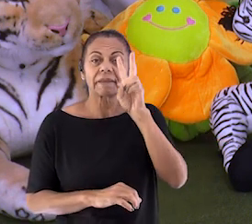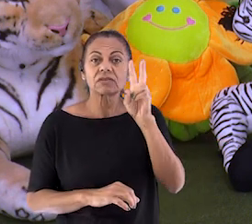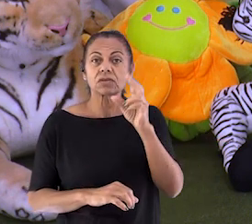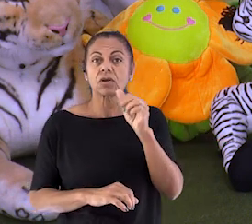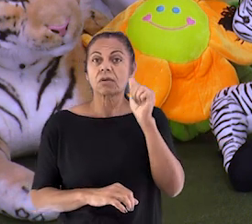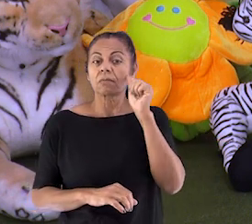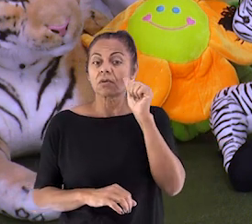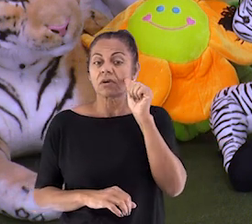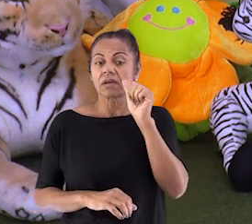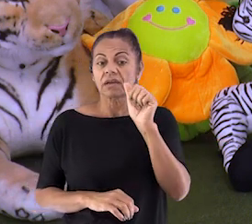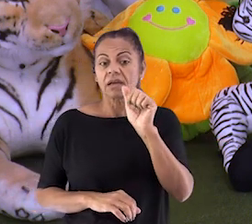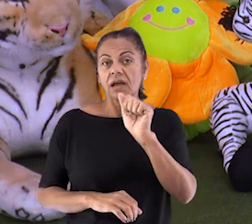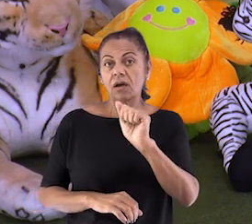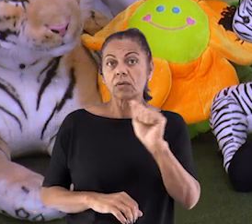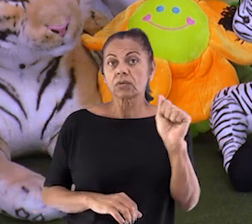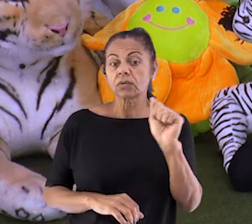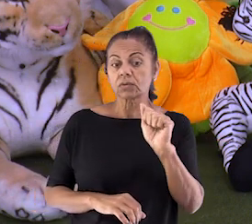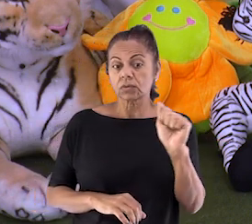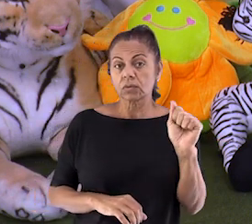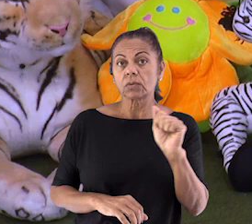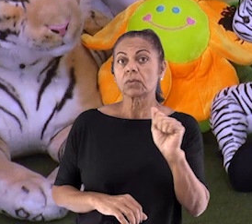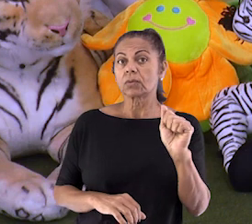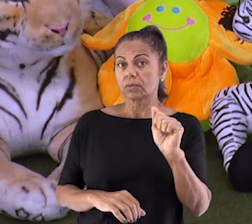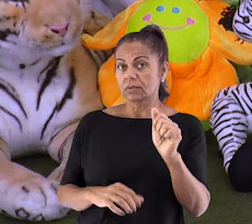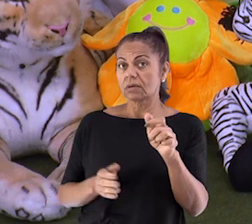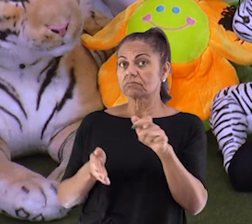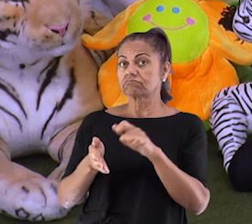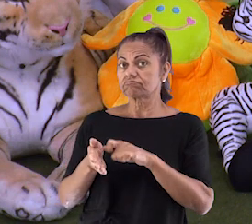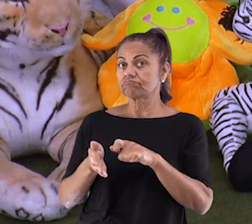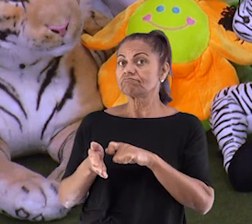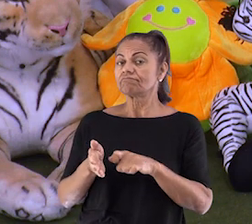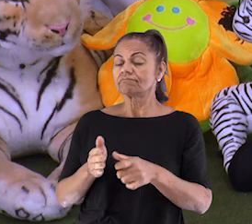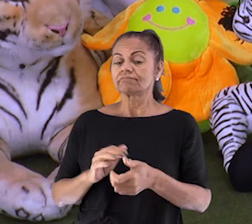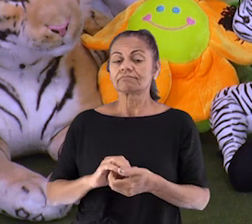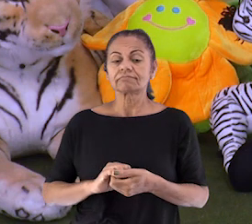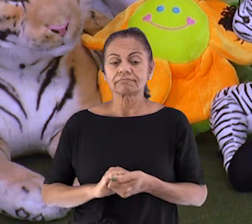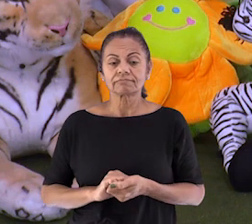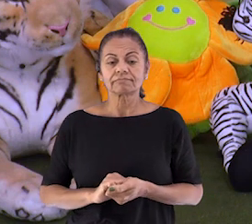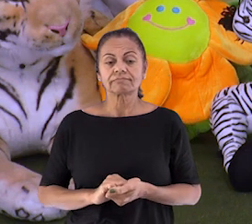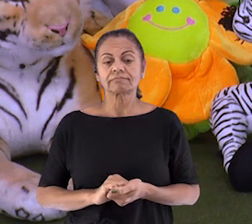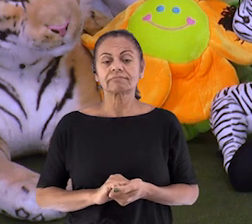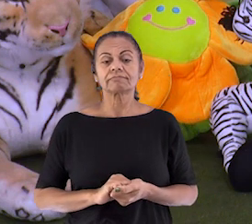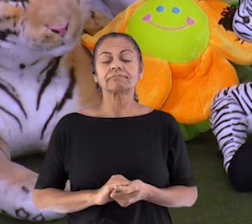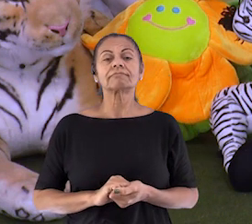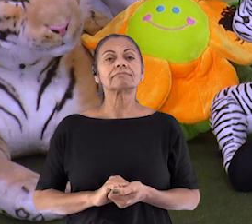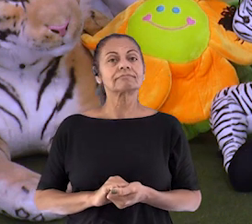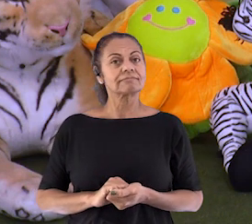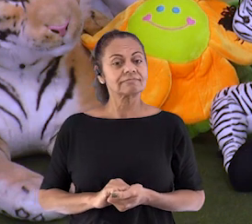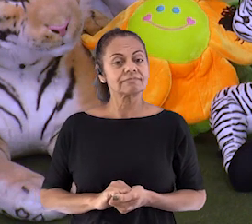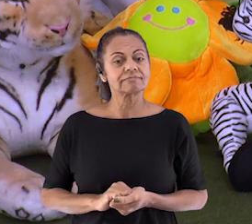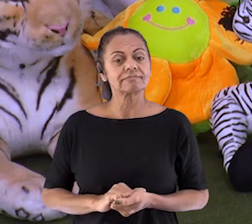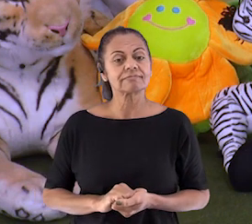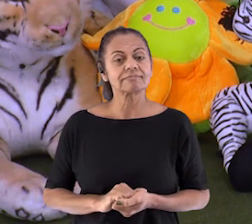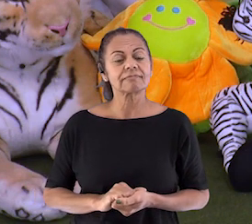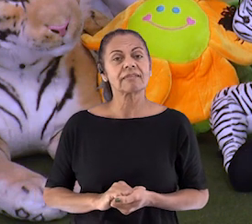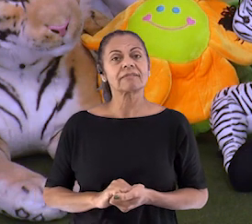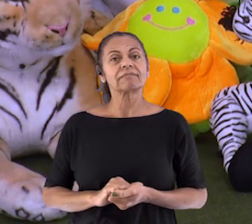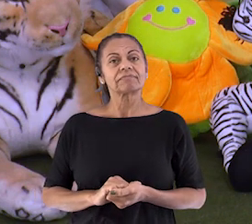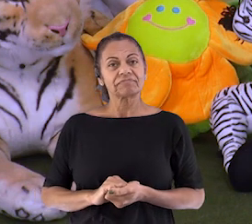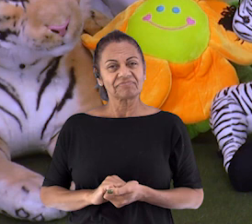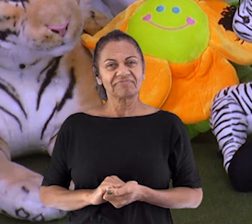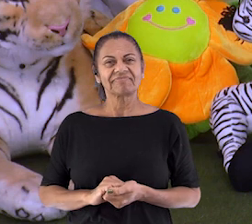da autora Linda Strans, com ilustrações de David Watkins, traduzida pela Gilda Giacchini,